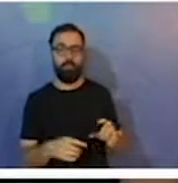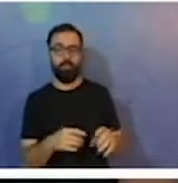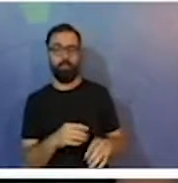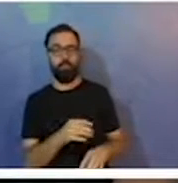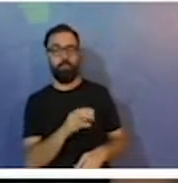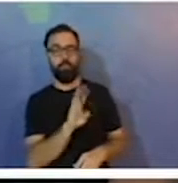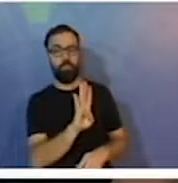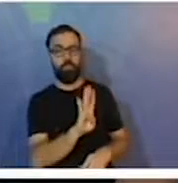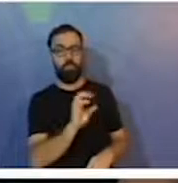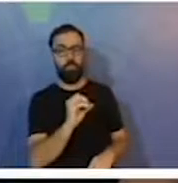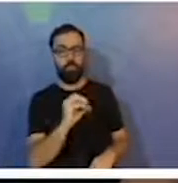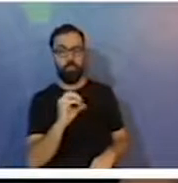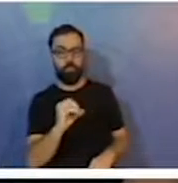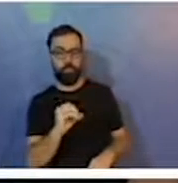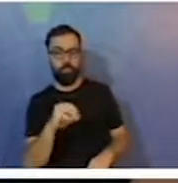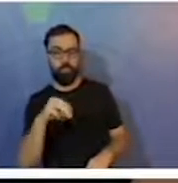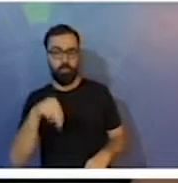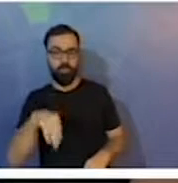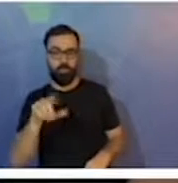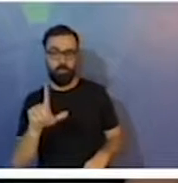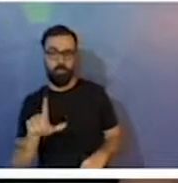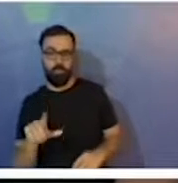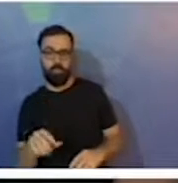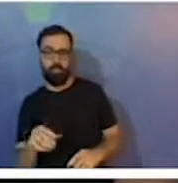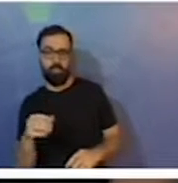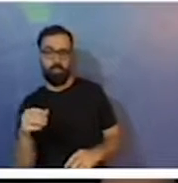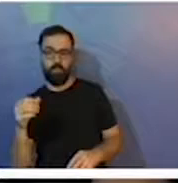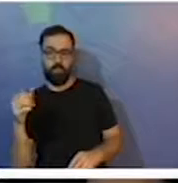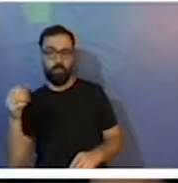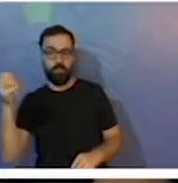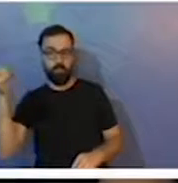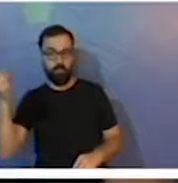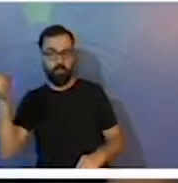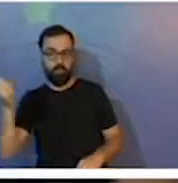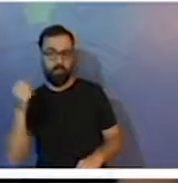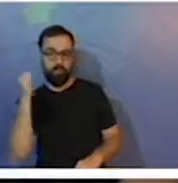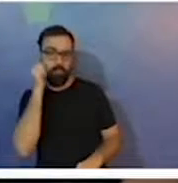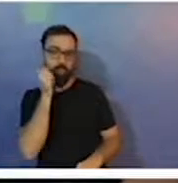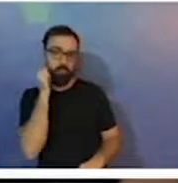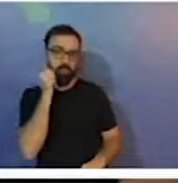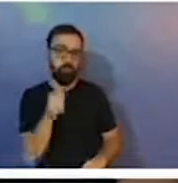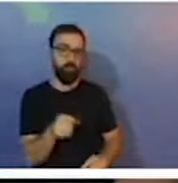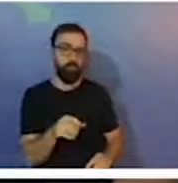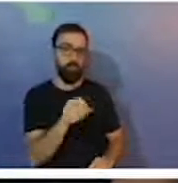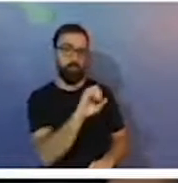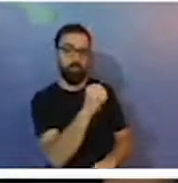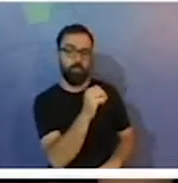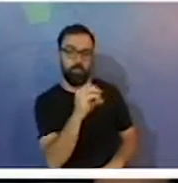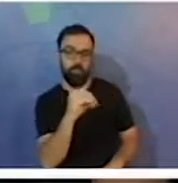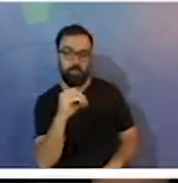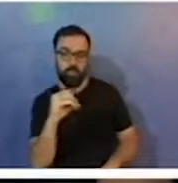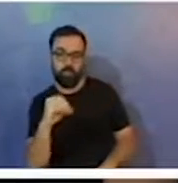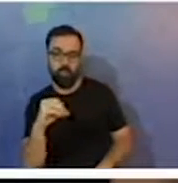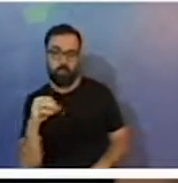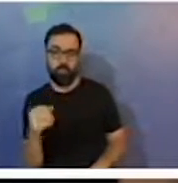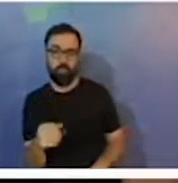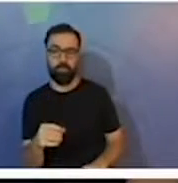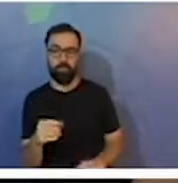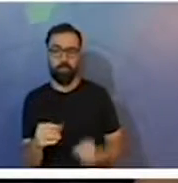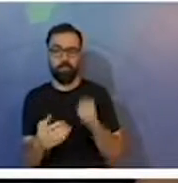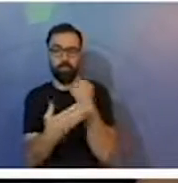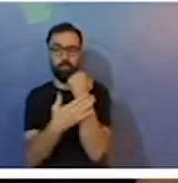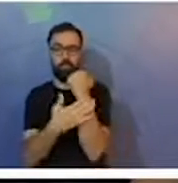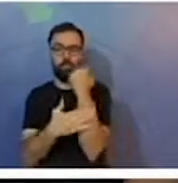400 ml de suco de laranja 800 ml de suco de abacaxi duas fatias